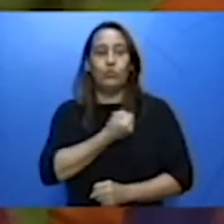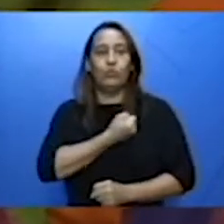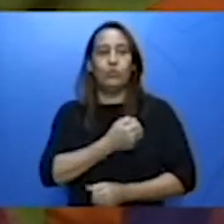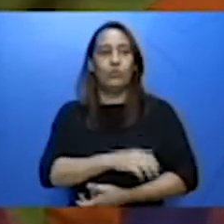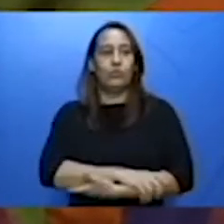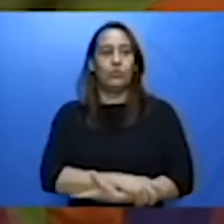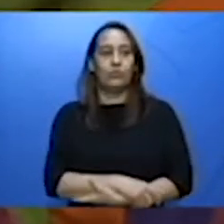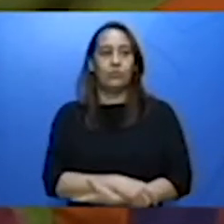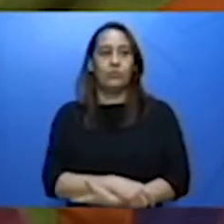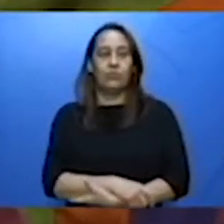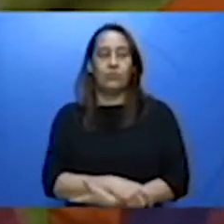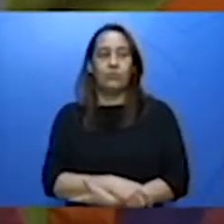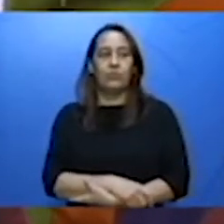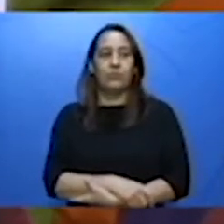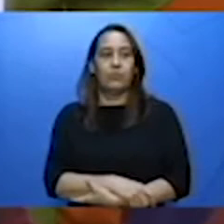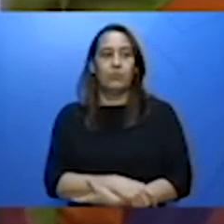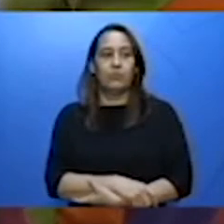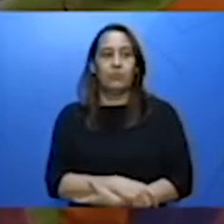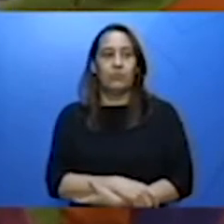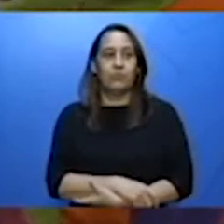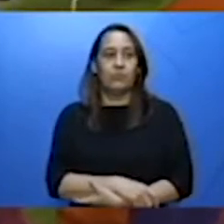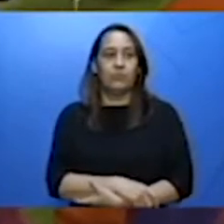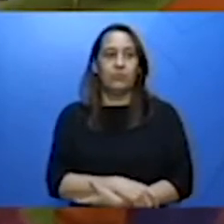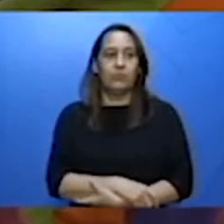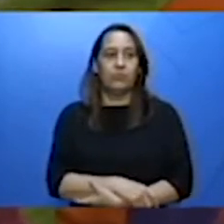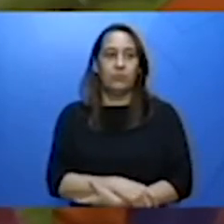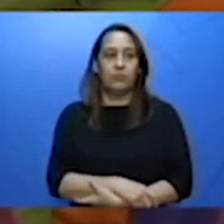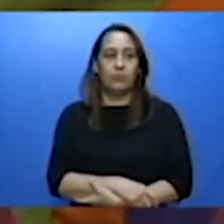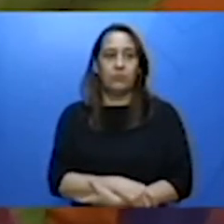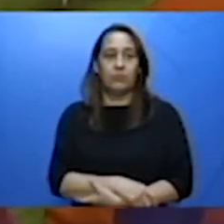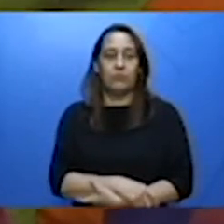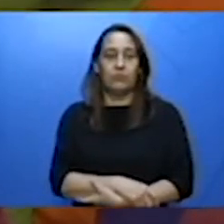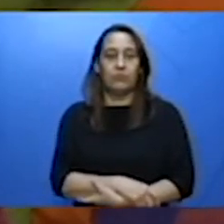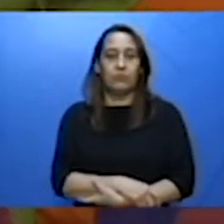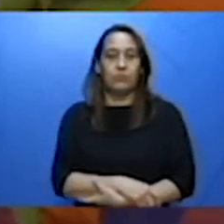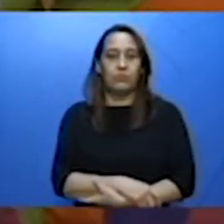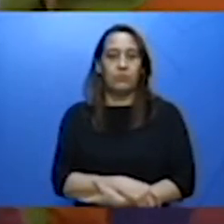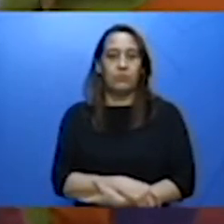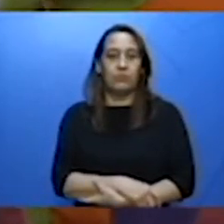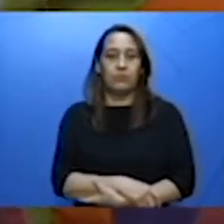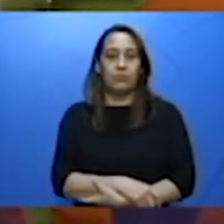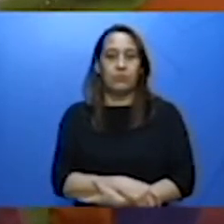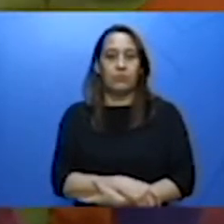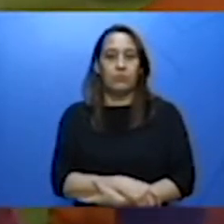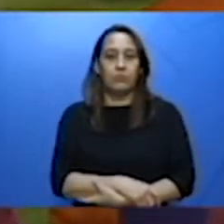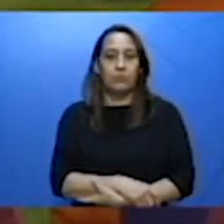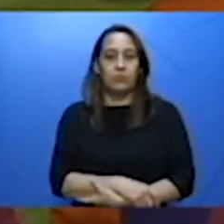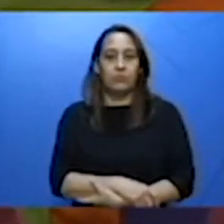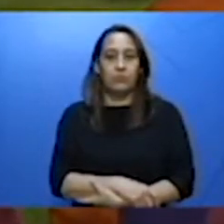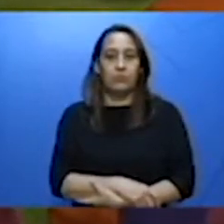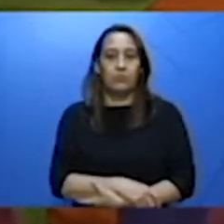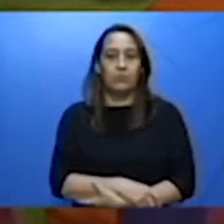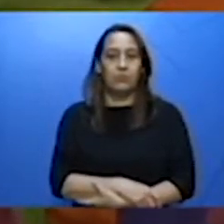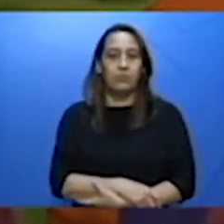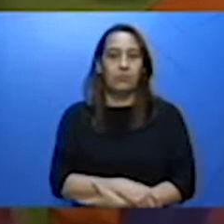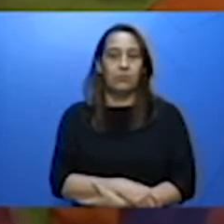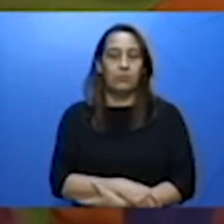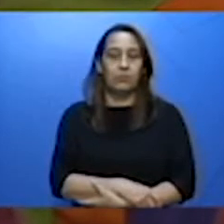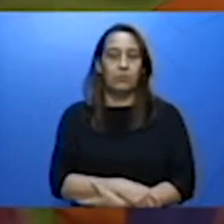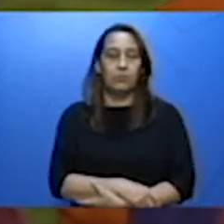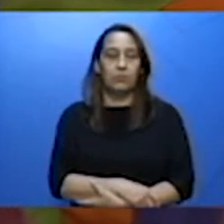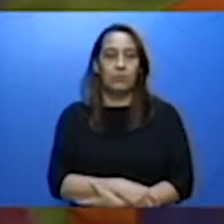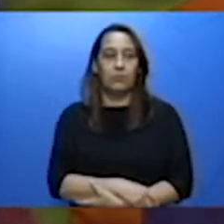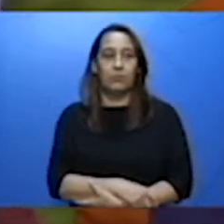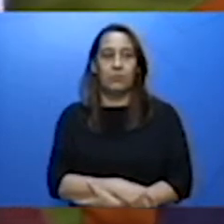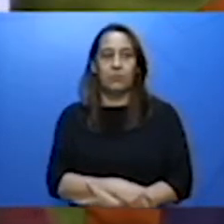somar as minhas dezenas. Ele não virou dezena, ele não é dezena, então ele tem que ser juntado